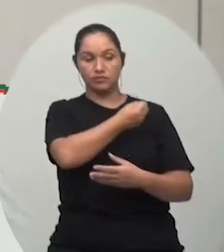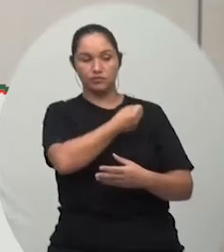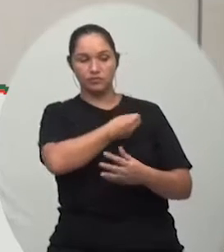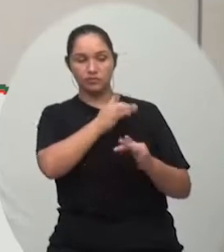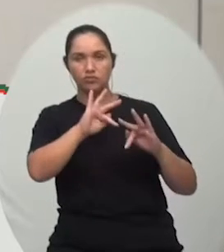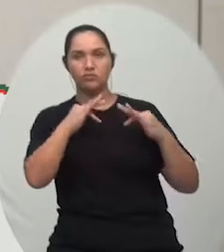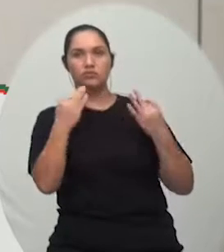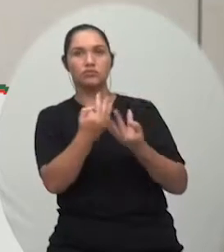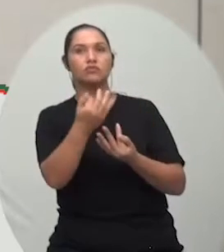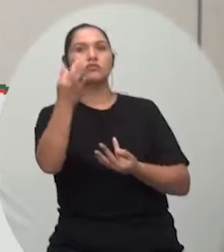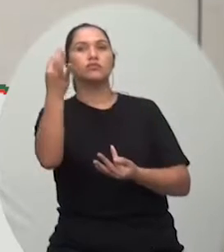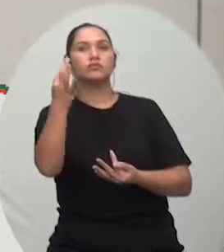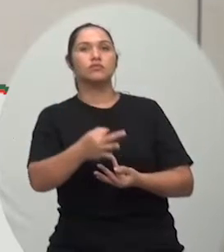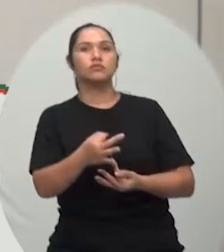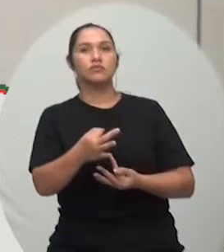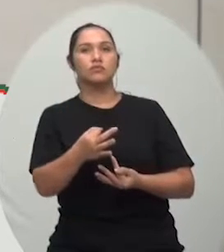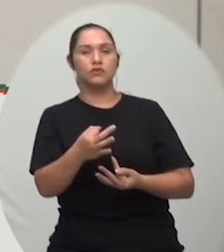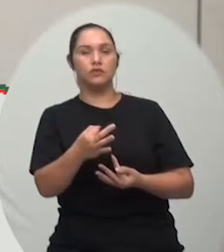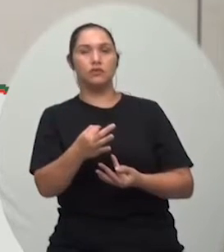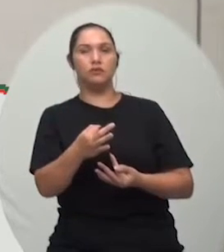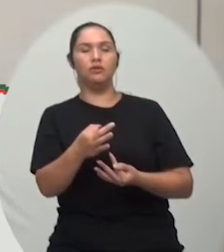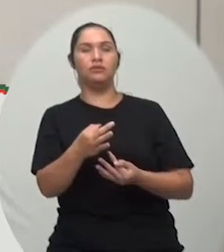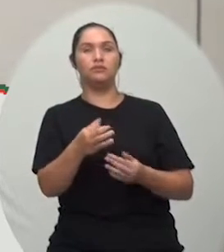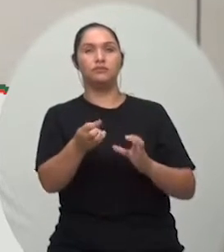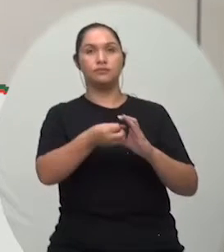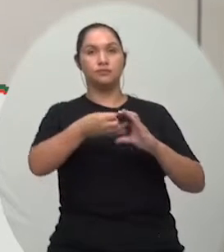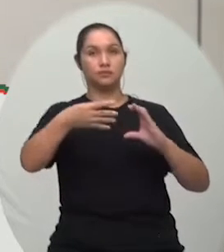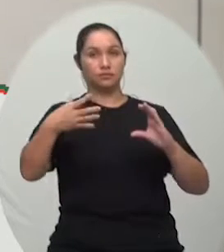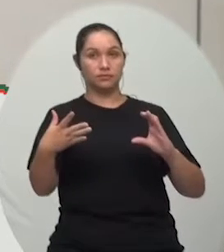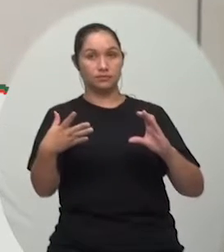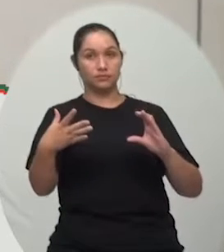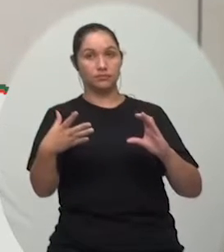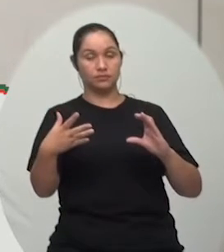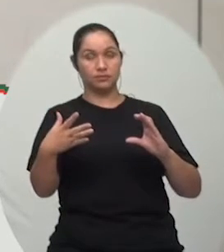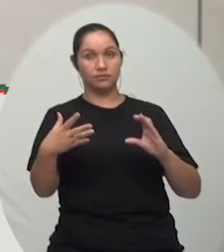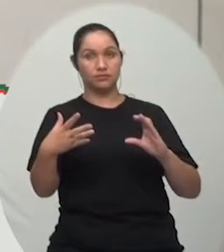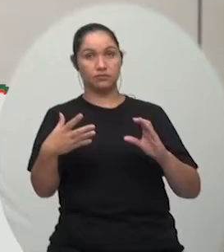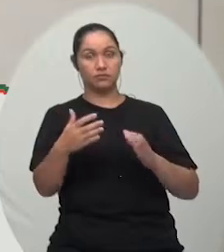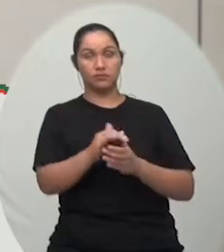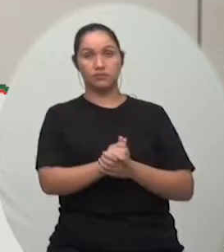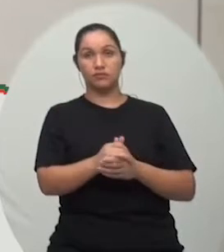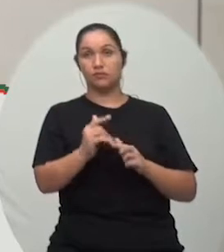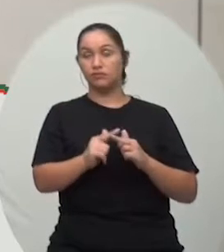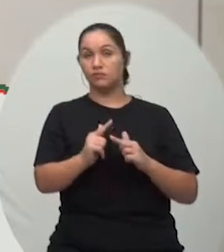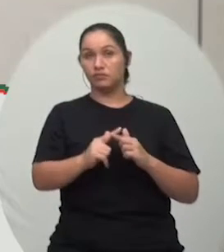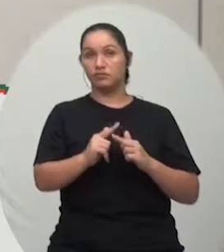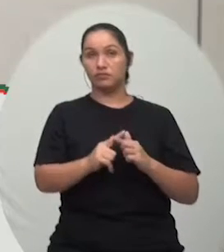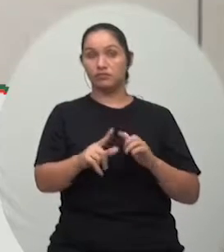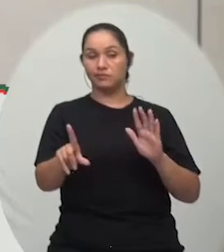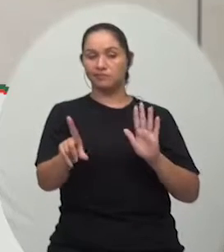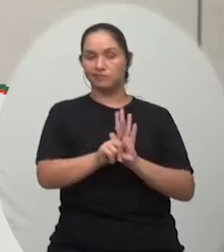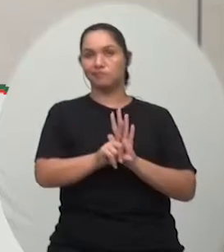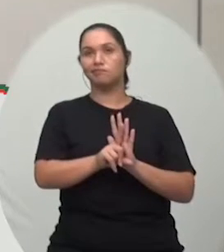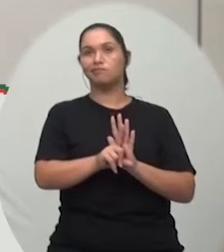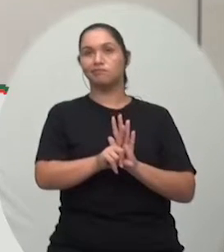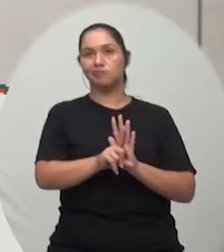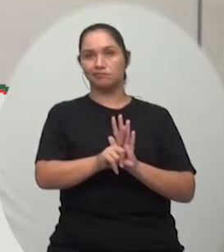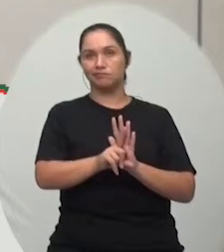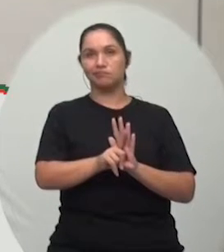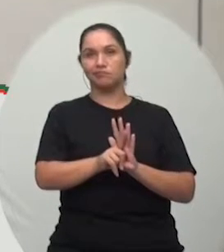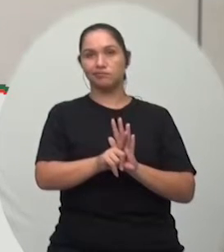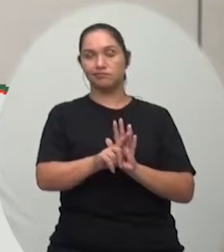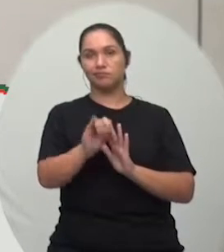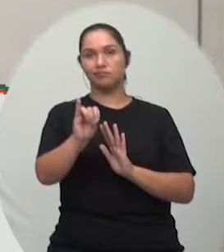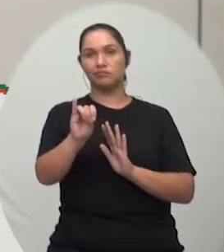relação ao critério de concessão, o que passa a ser um paradoxo, efetivamente. Por quê? Porque a lei da